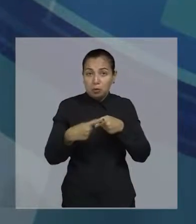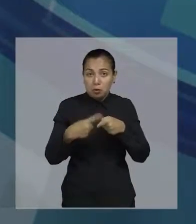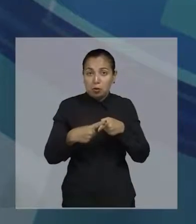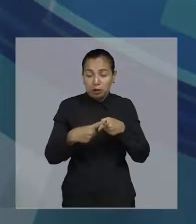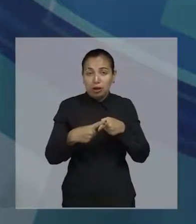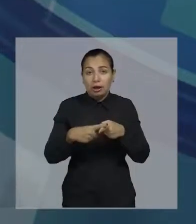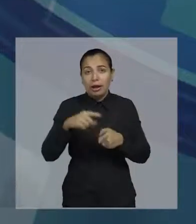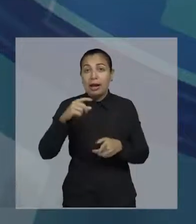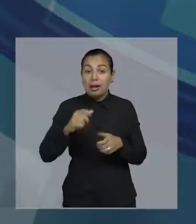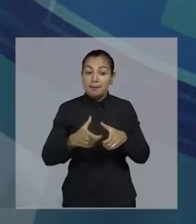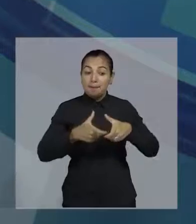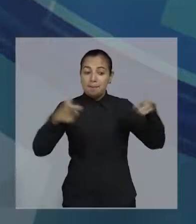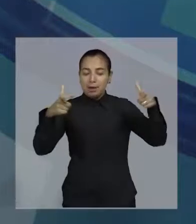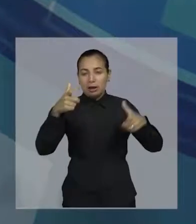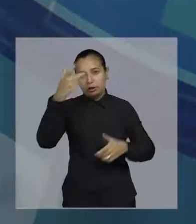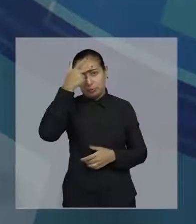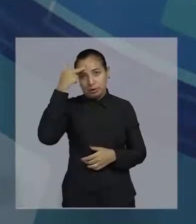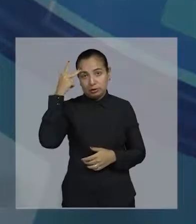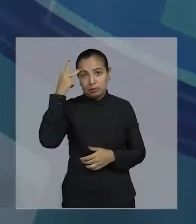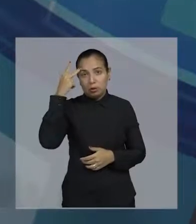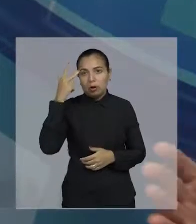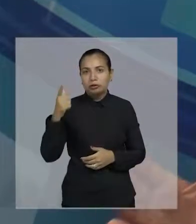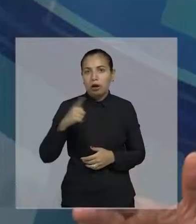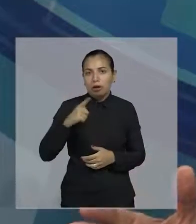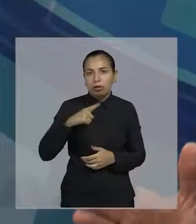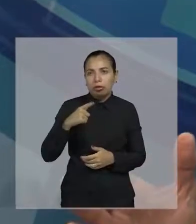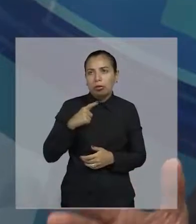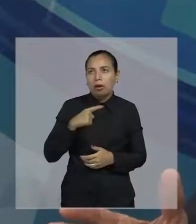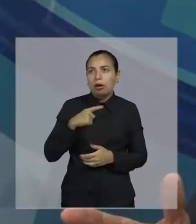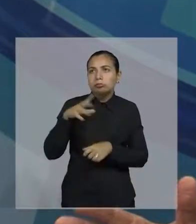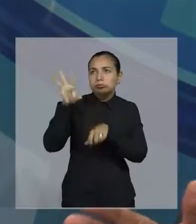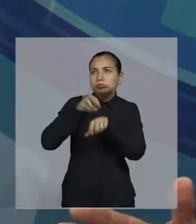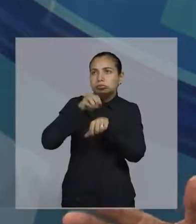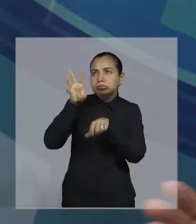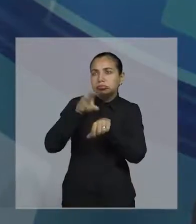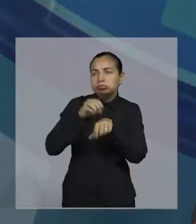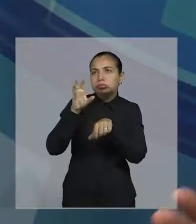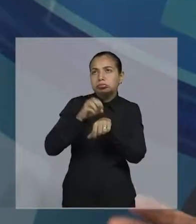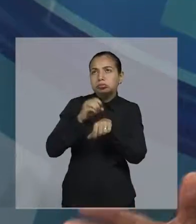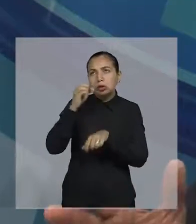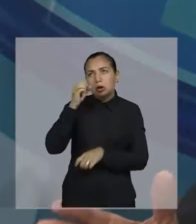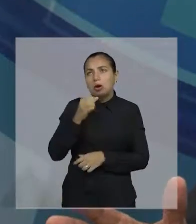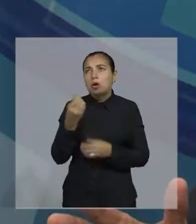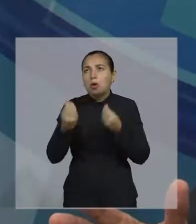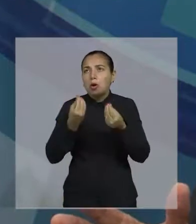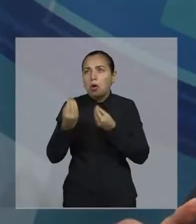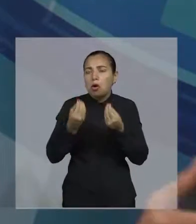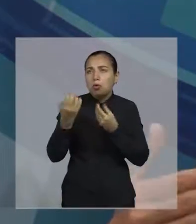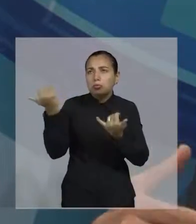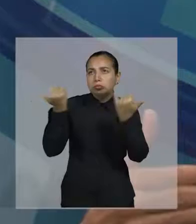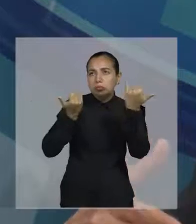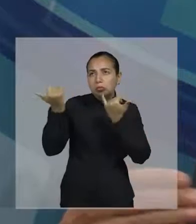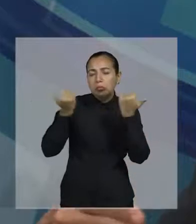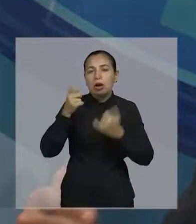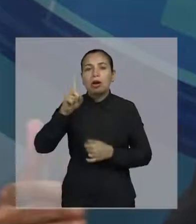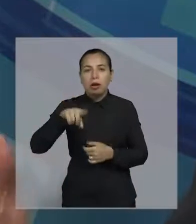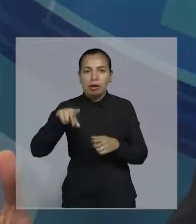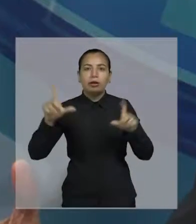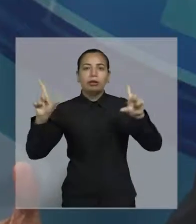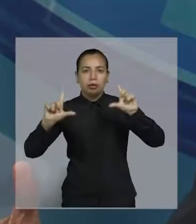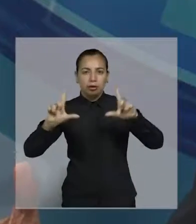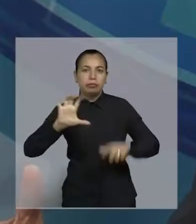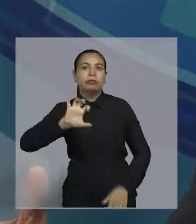informa pela televisão, mas aquela parcela também muito grande que utiliza as redes sociais o faz de uma maneira